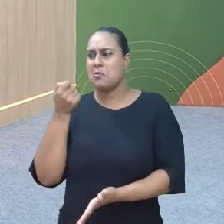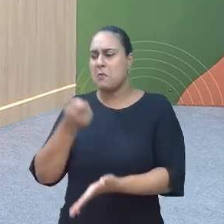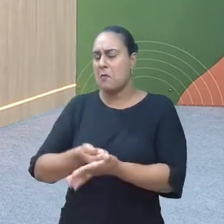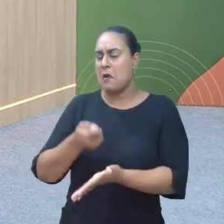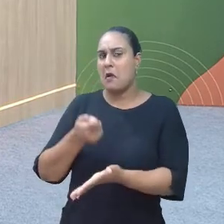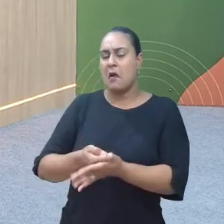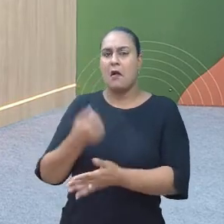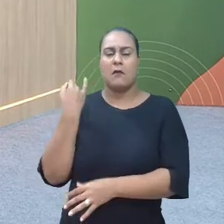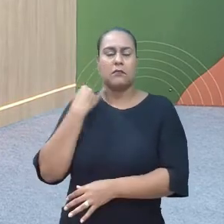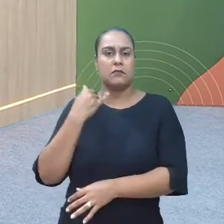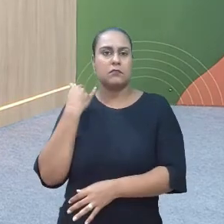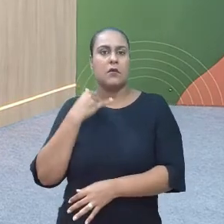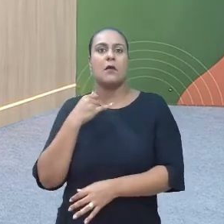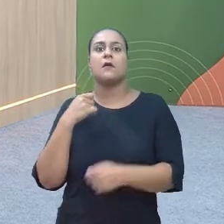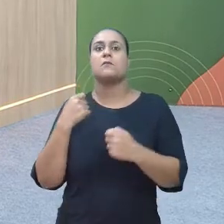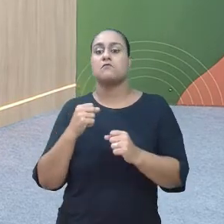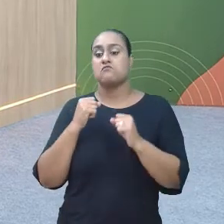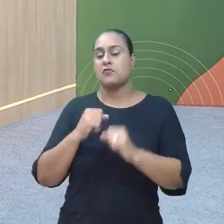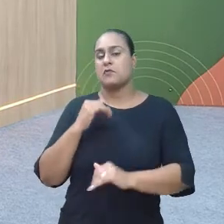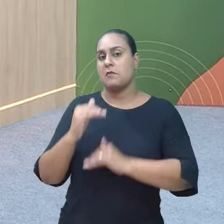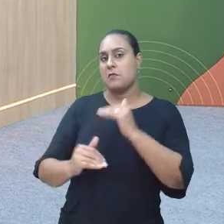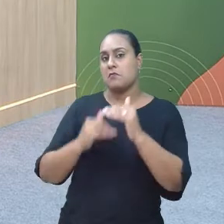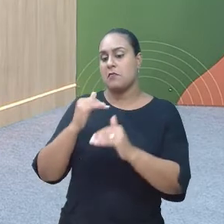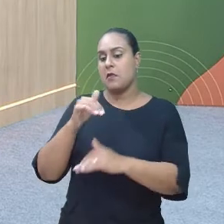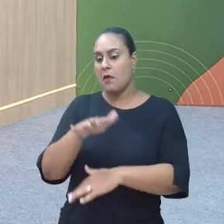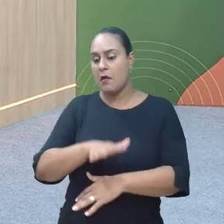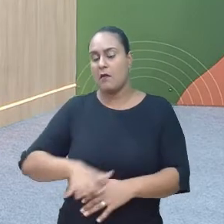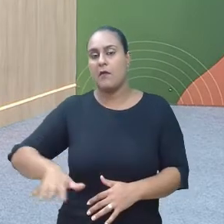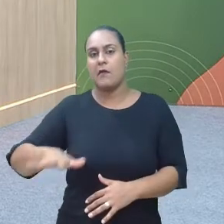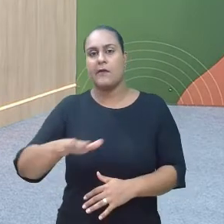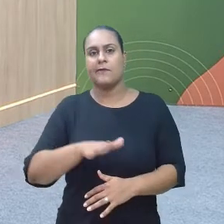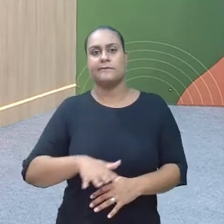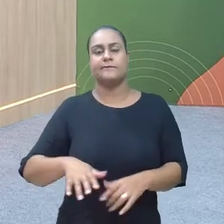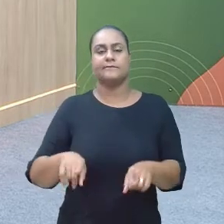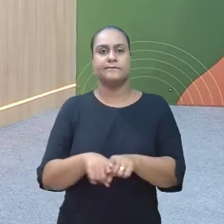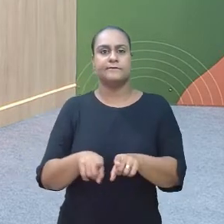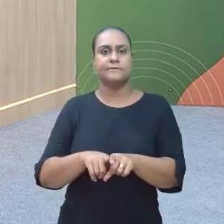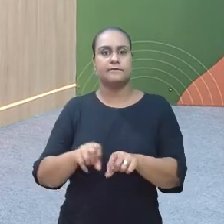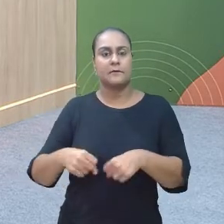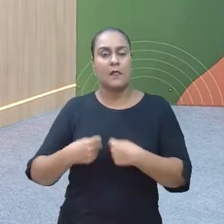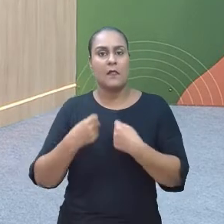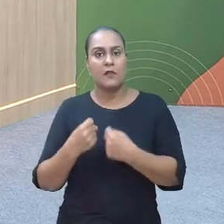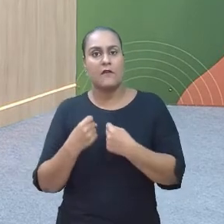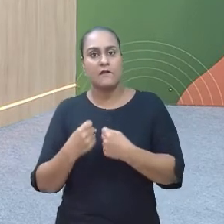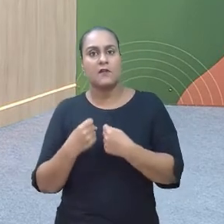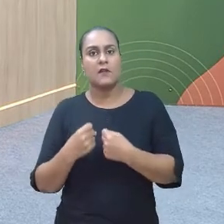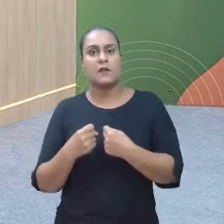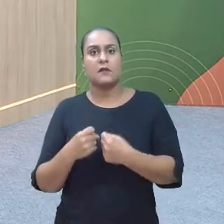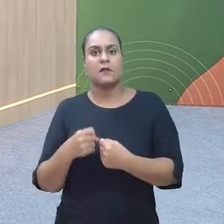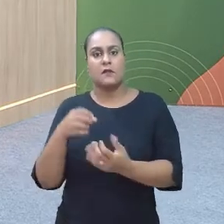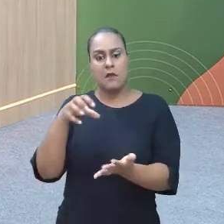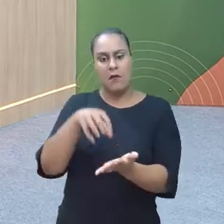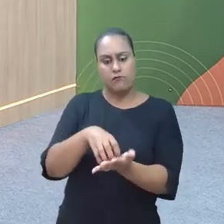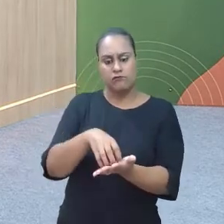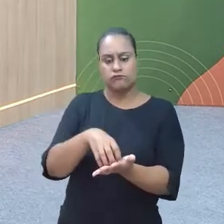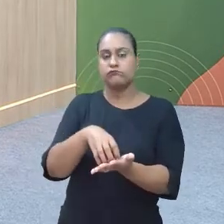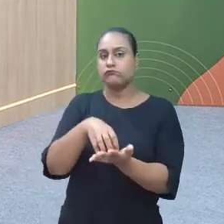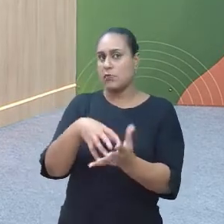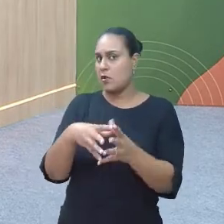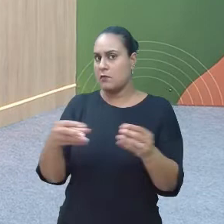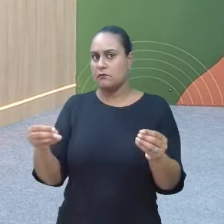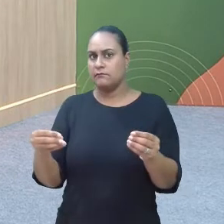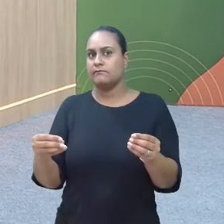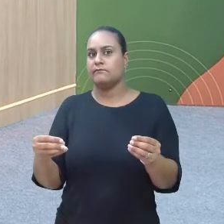Rio de Janeiro e poder desenvolver mais o território. E também defendia essa descentralização do poder. O poder não devia estar concentrado